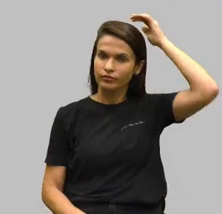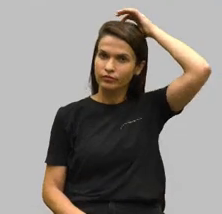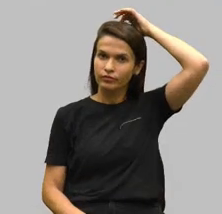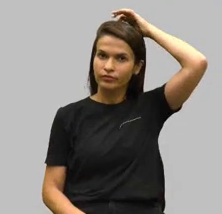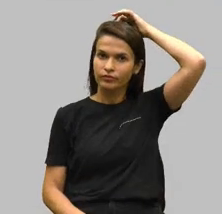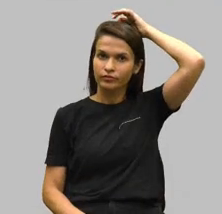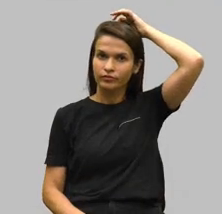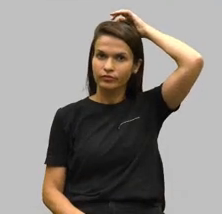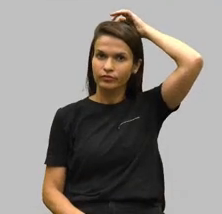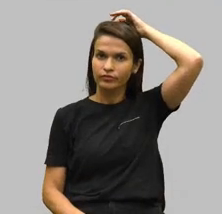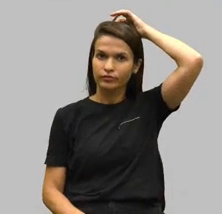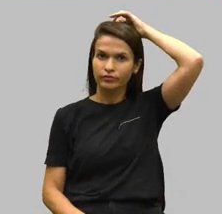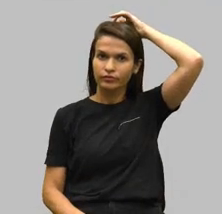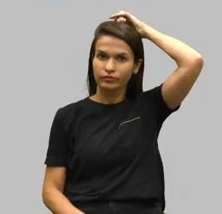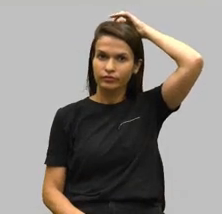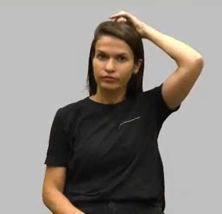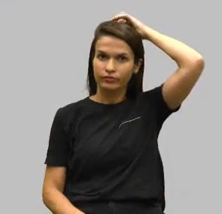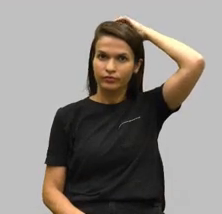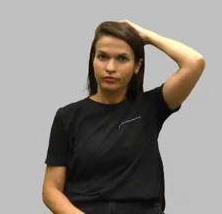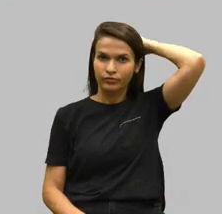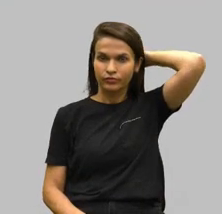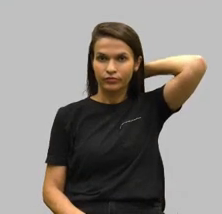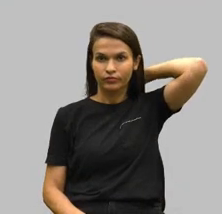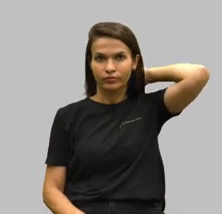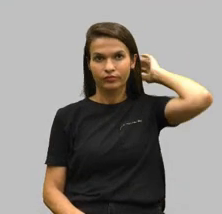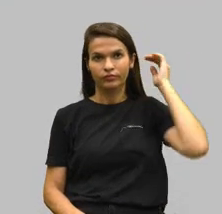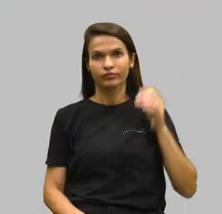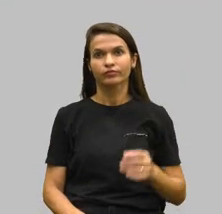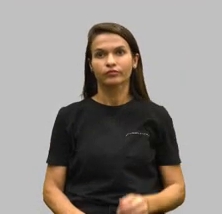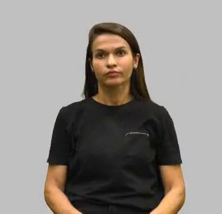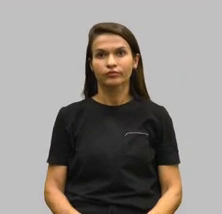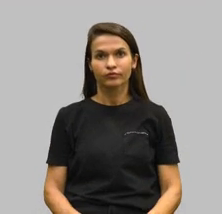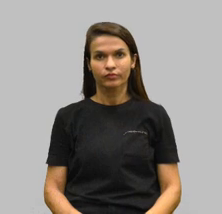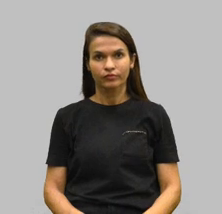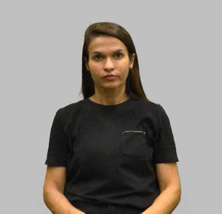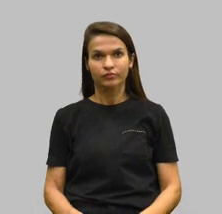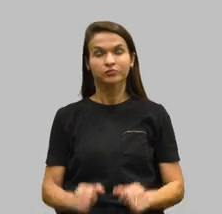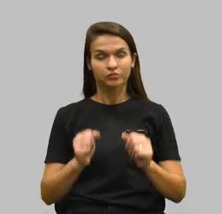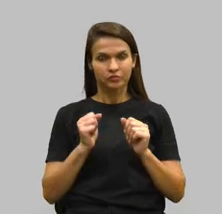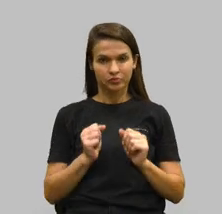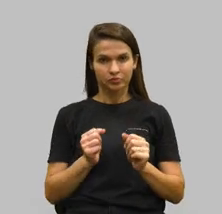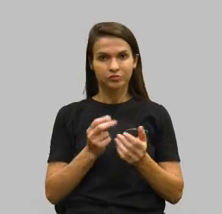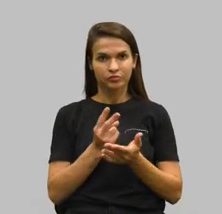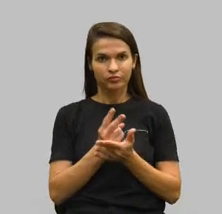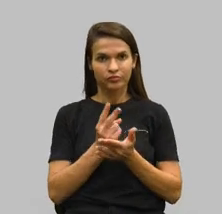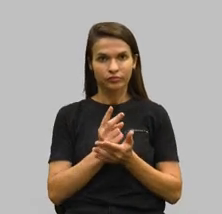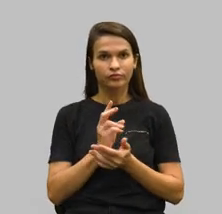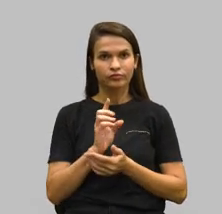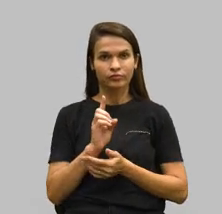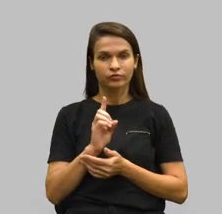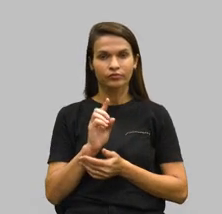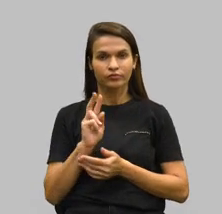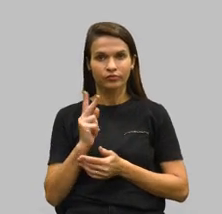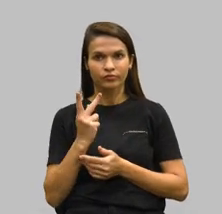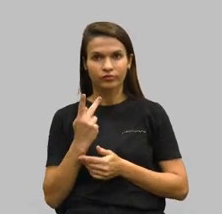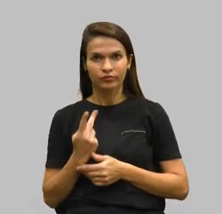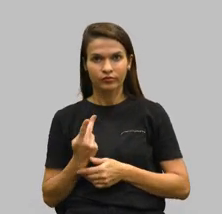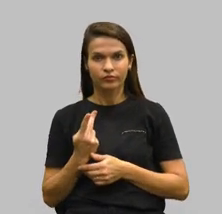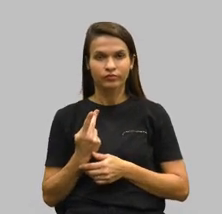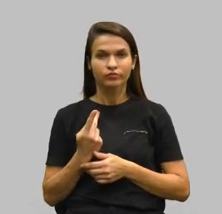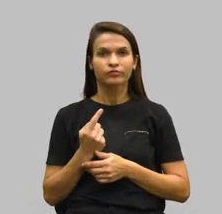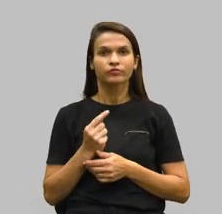isso podemos prosseguir para Direitos Humanos podemos em relação a subsecretaria dos Direitos